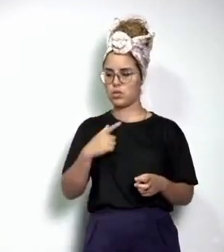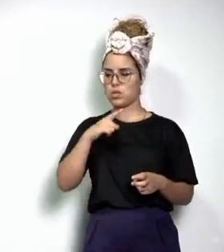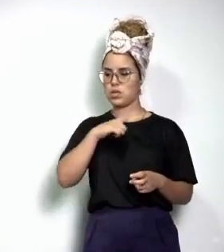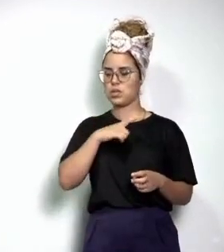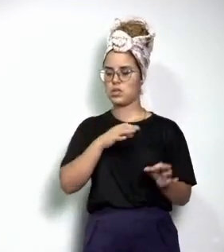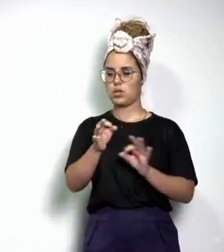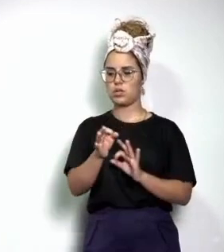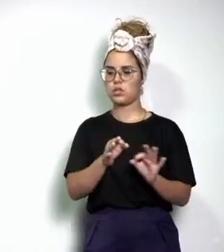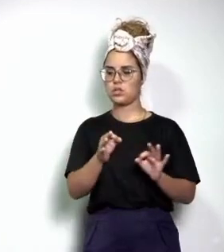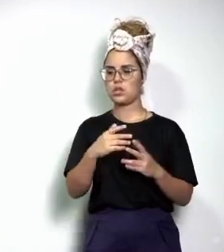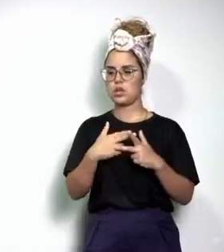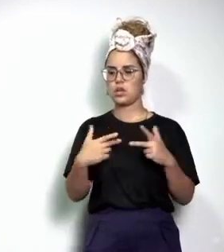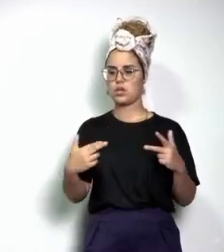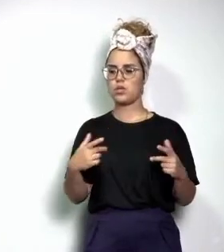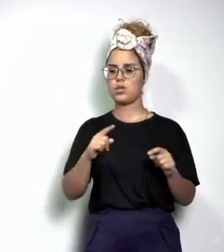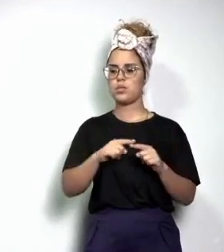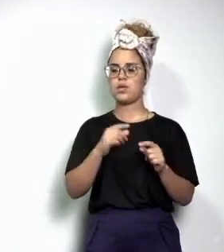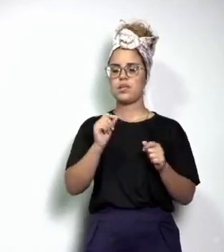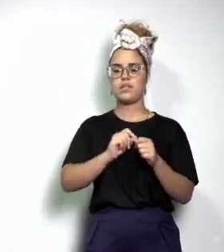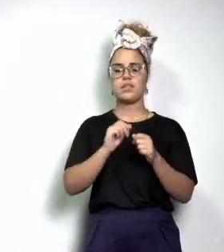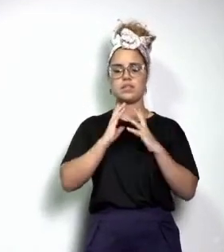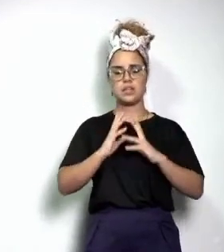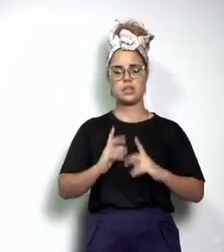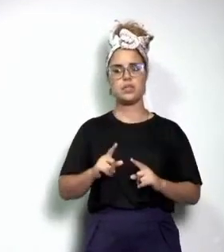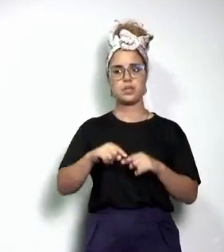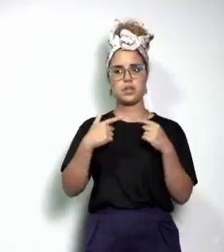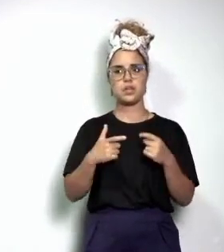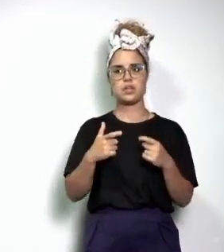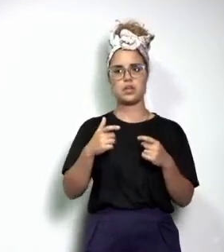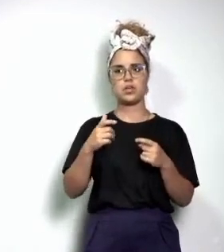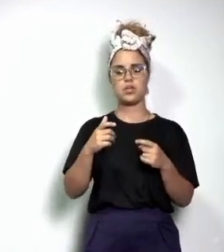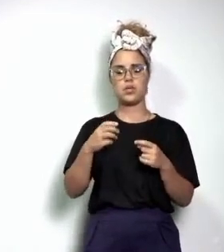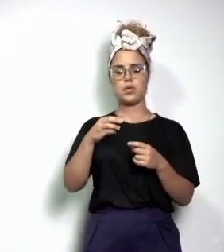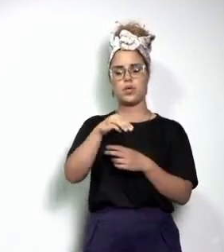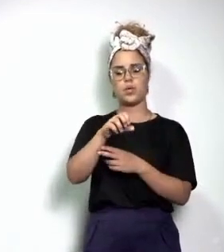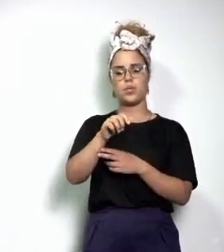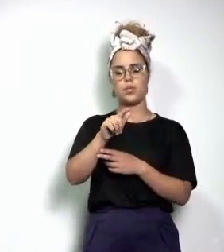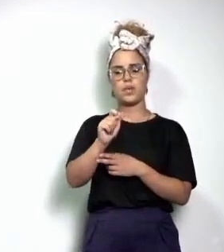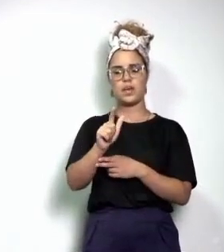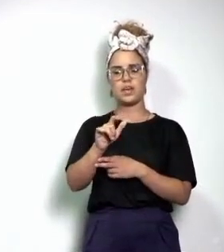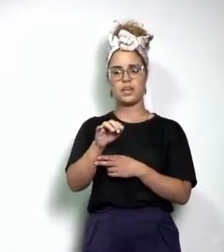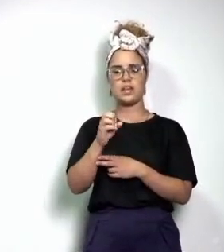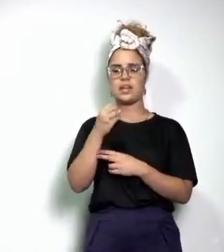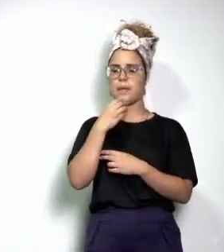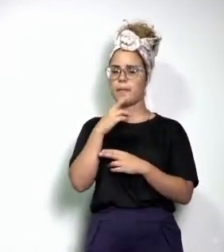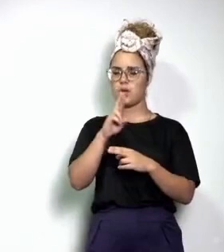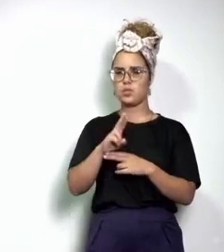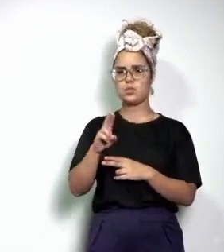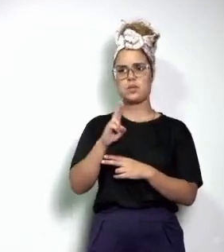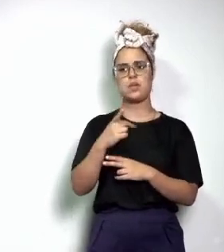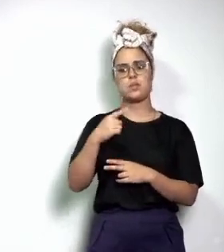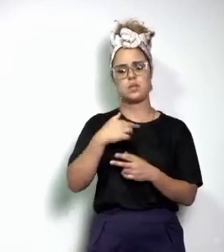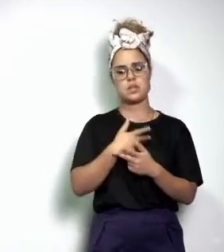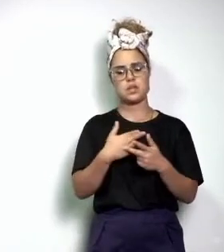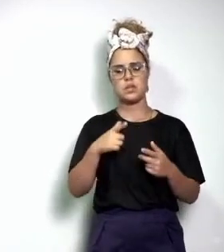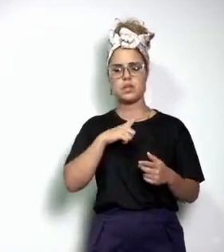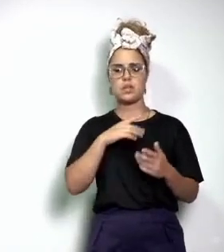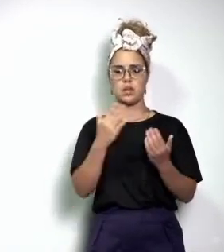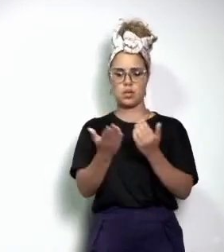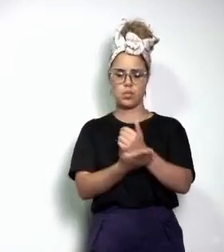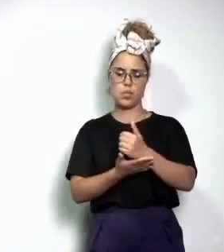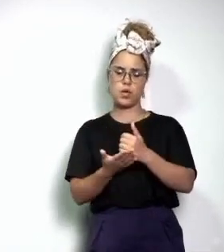poder montar as coisas, para poder fazer limpeza. Então, o Magline geralmente é muito utilizado para isso, para a gente poder ter uma